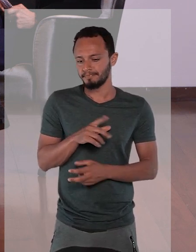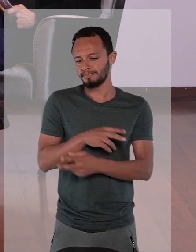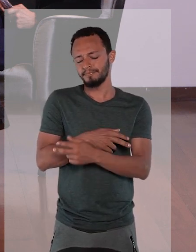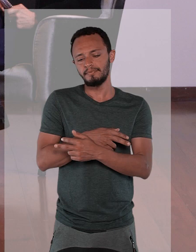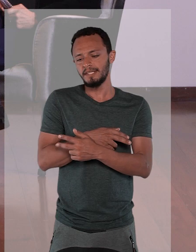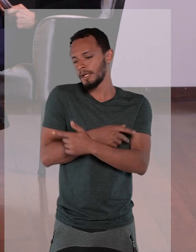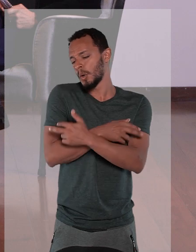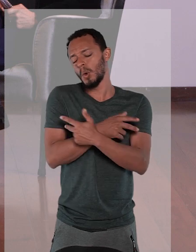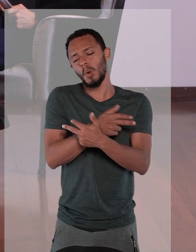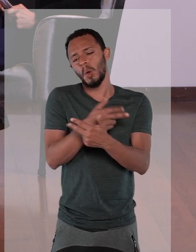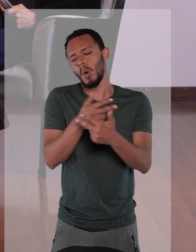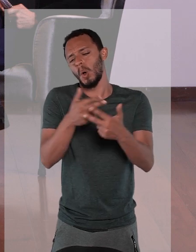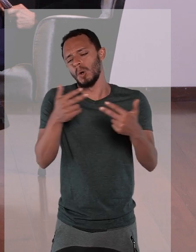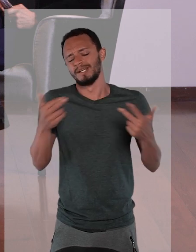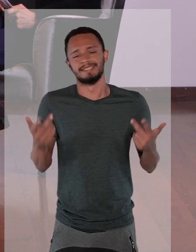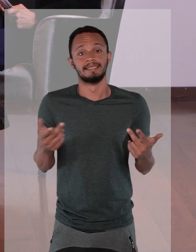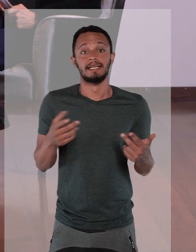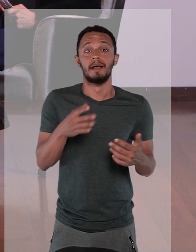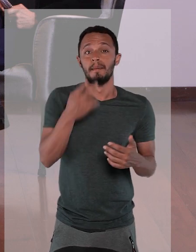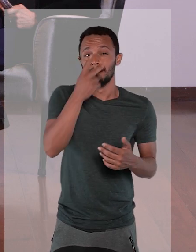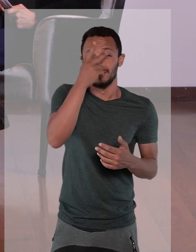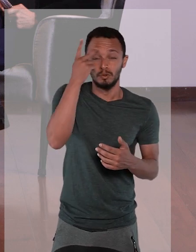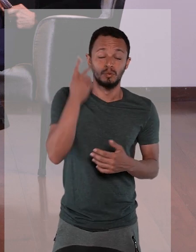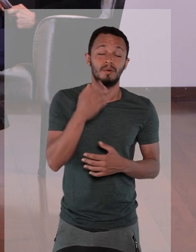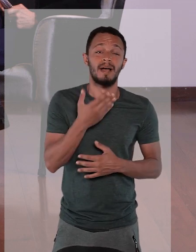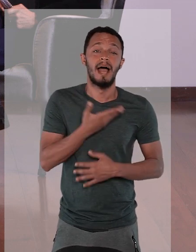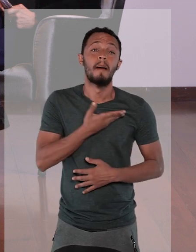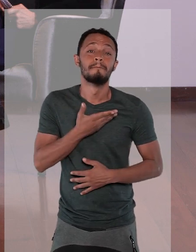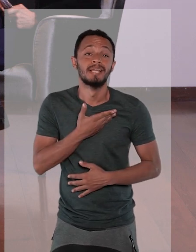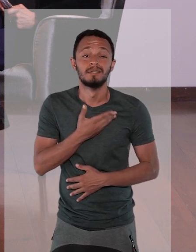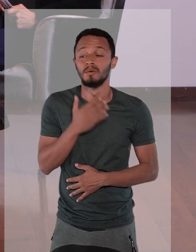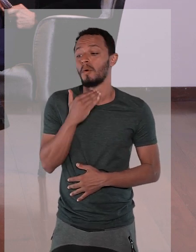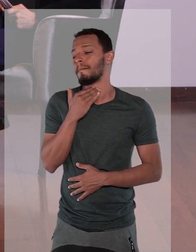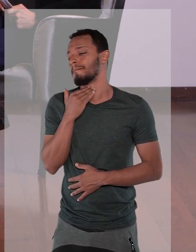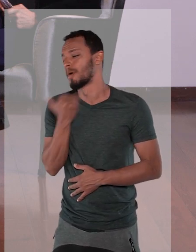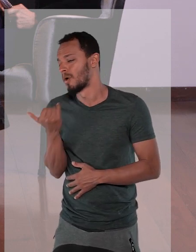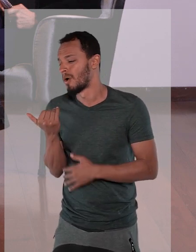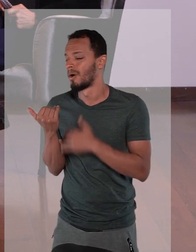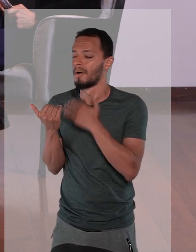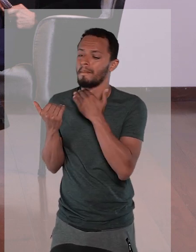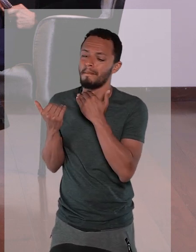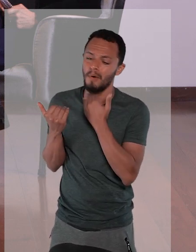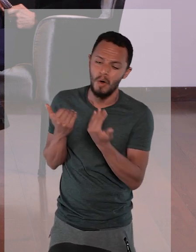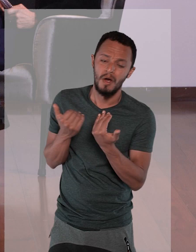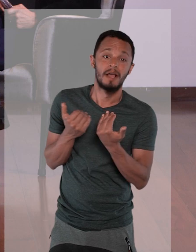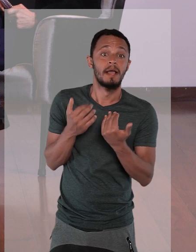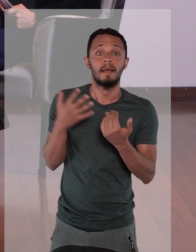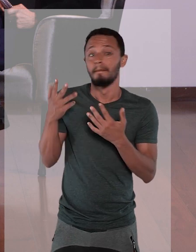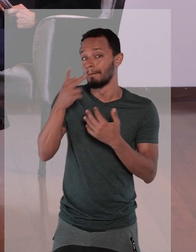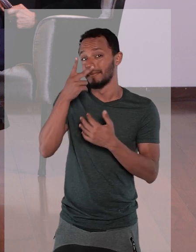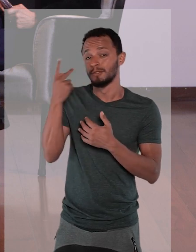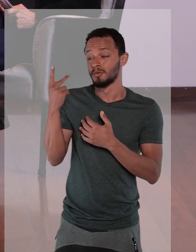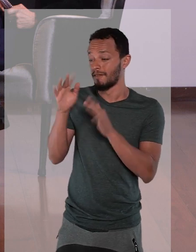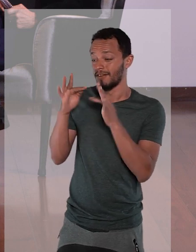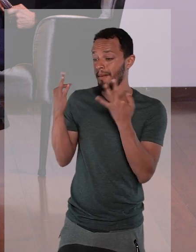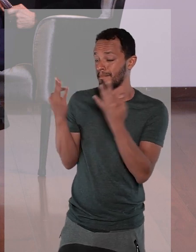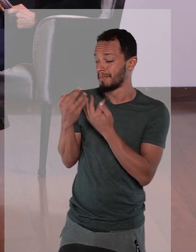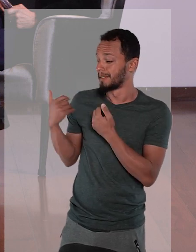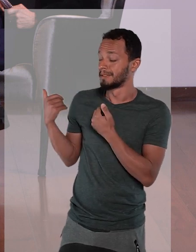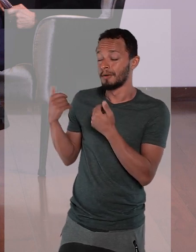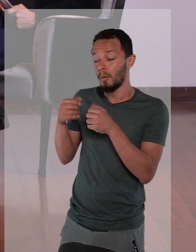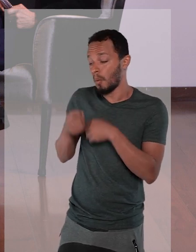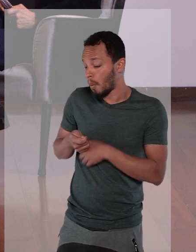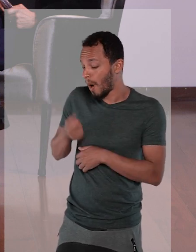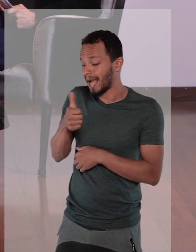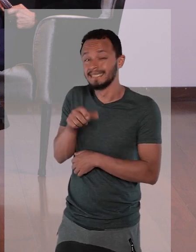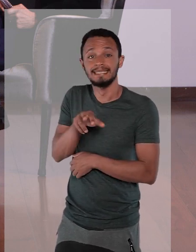né? Assim, nós perdemos muitas pessoas, eu perdi amigos, perdi gente muito próxima. Quase perdi